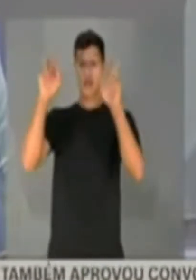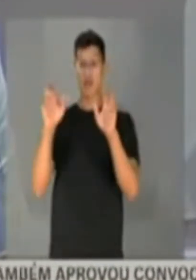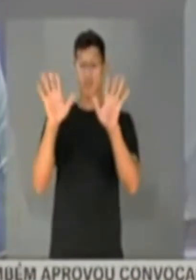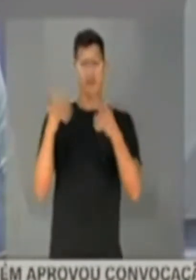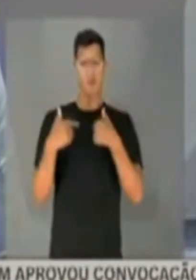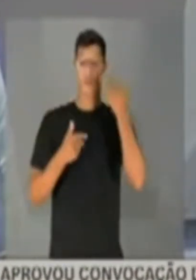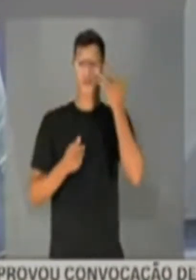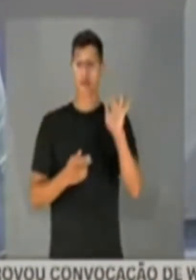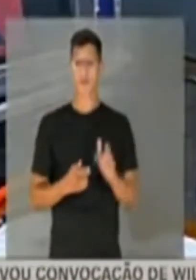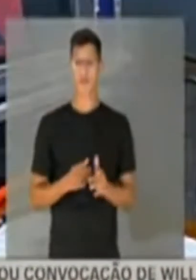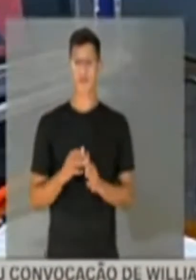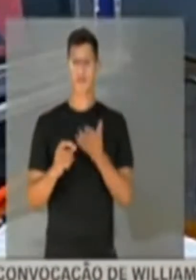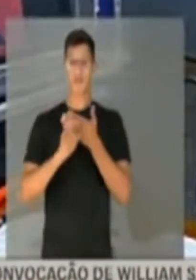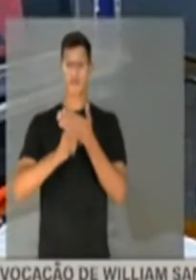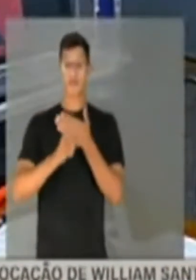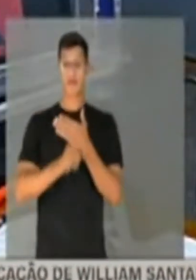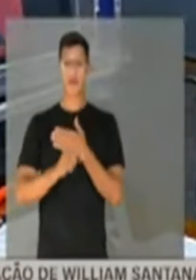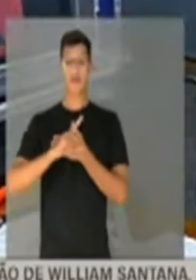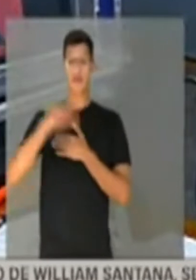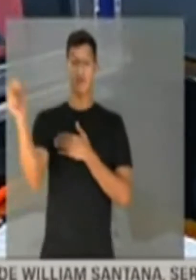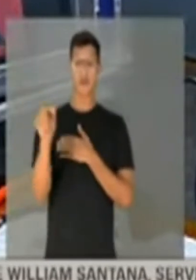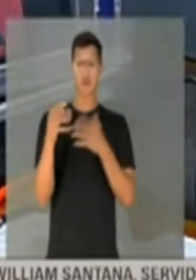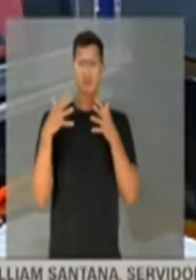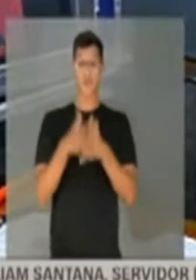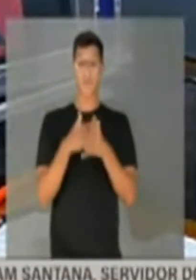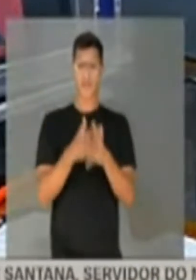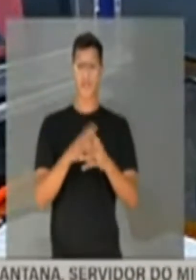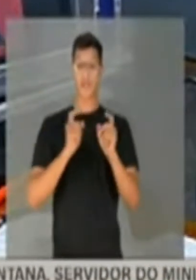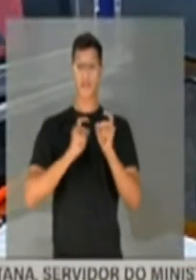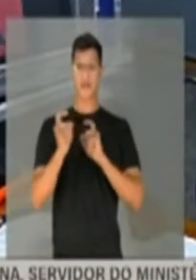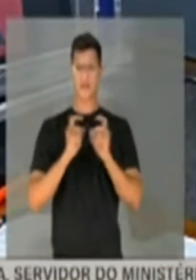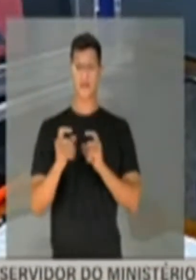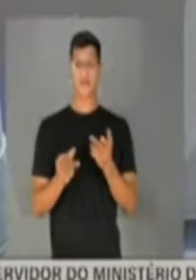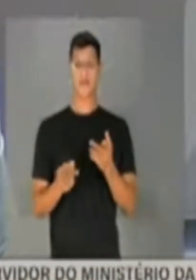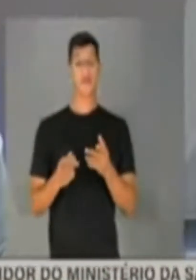Eu não, na verdade, não, não, não o secretário executivo saiu hoje muito complicado dessa reunião.